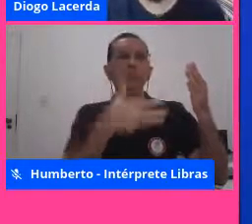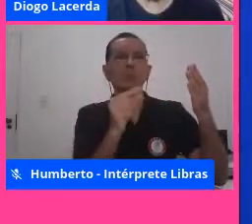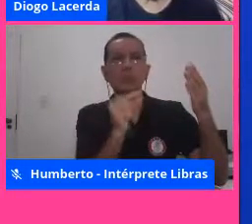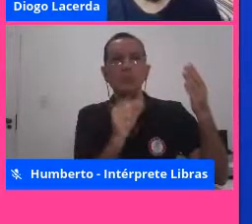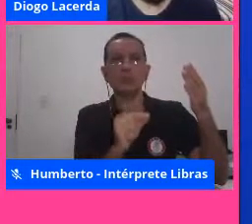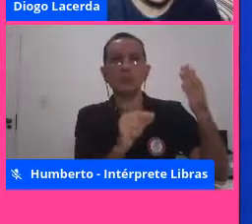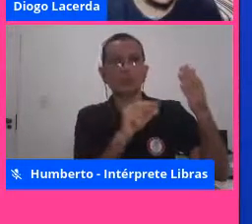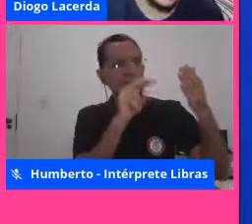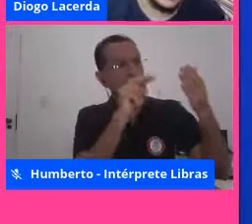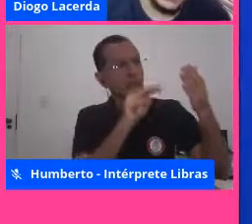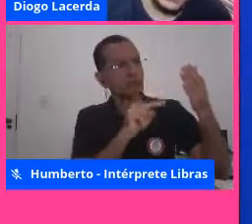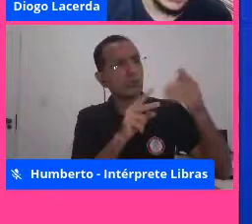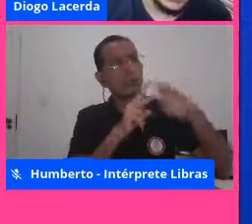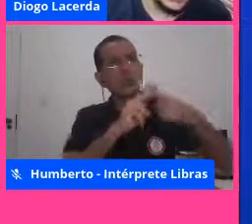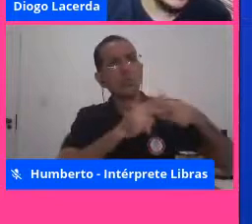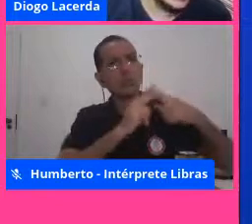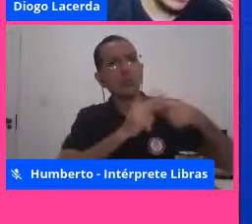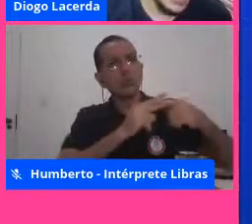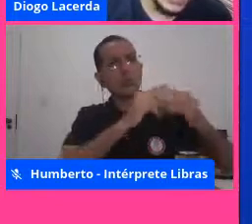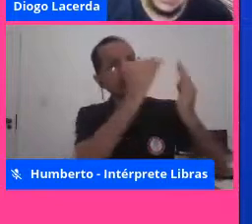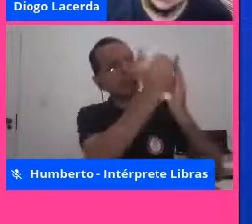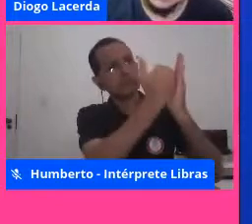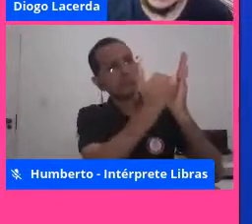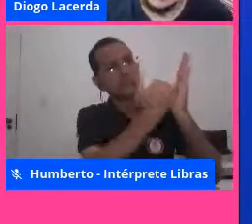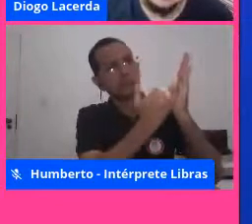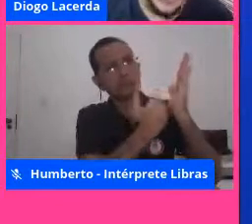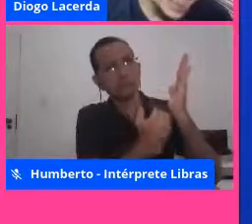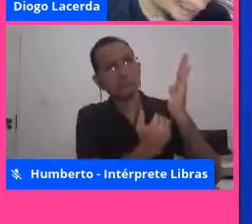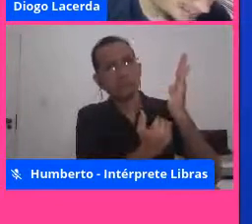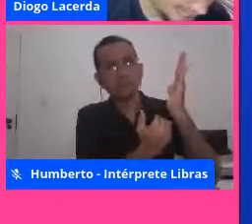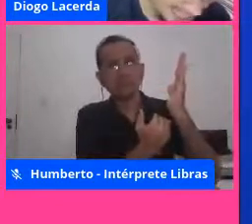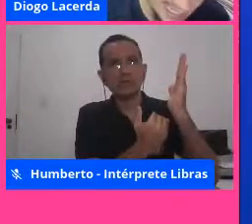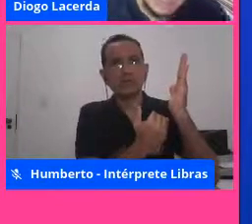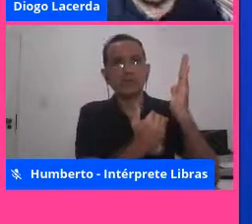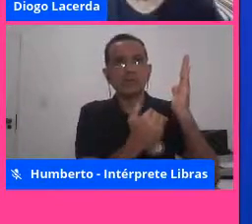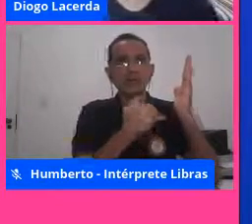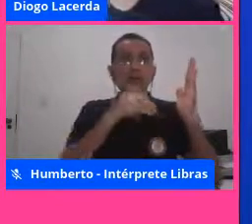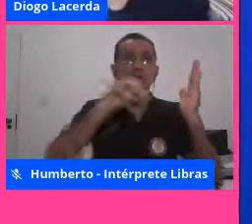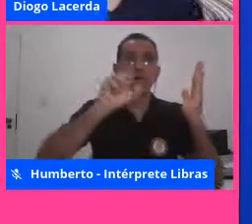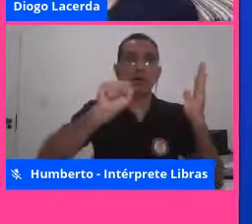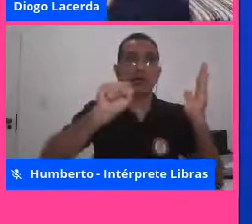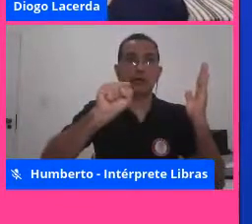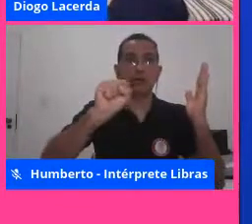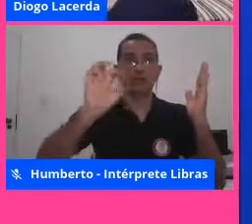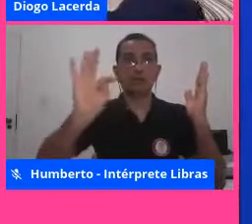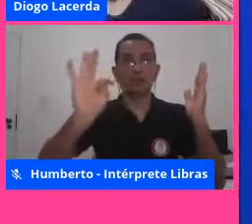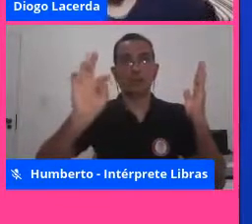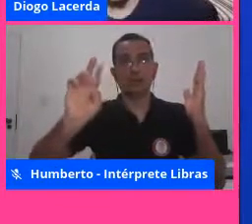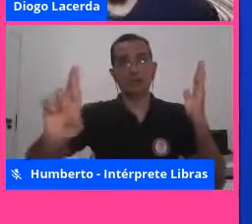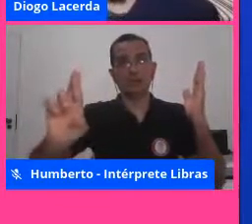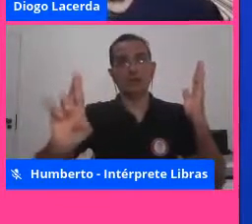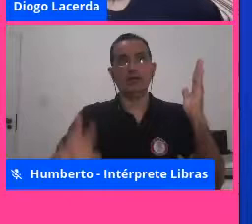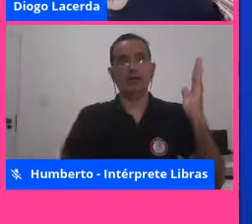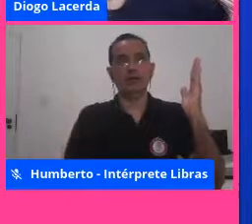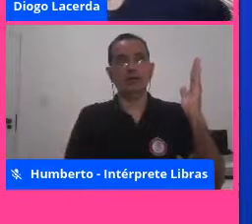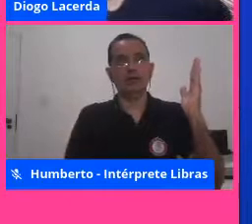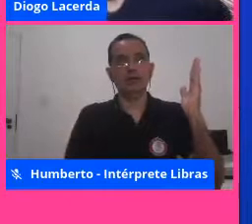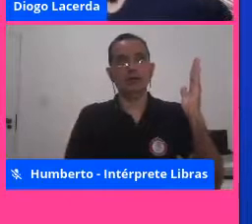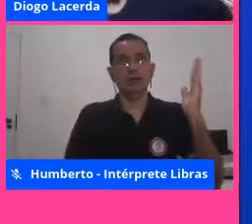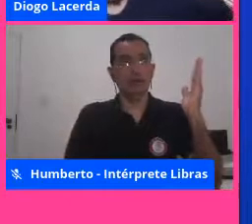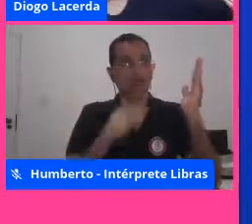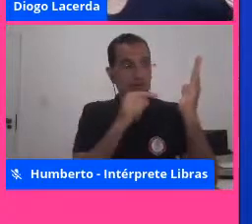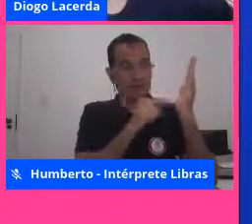de configurações. E aí você vai clicar no arquivo STL, que é justamente o arquivo que a gente vai fazer